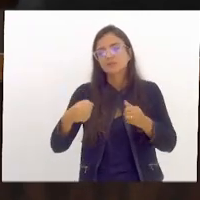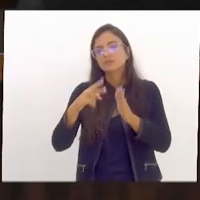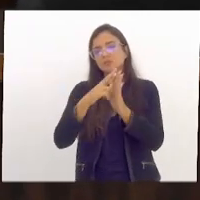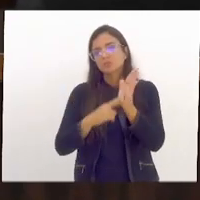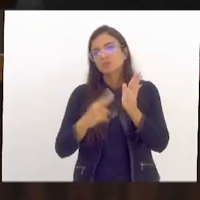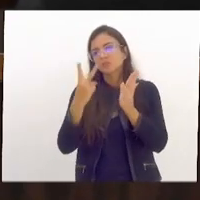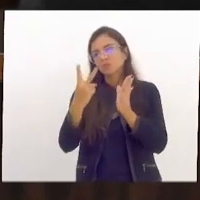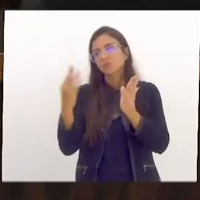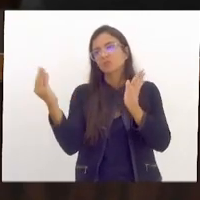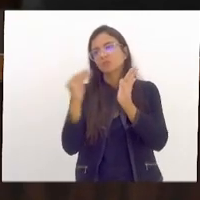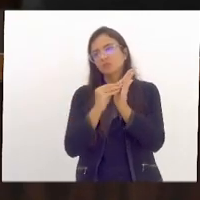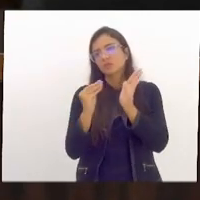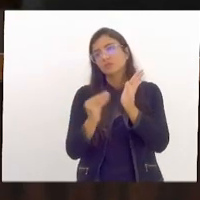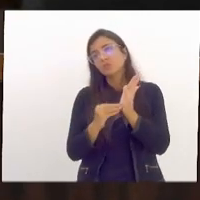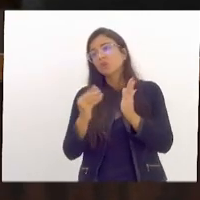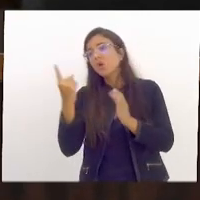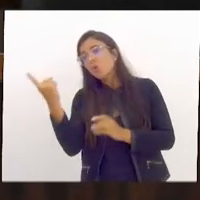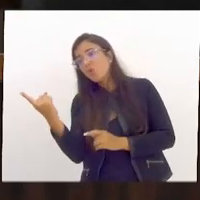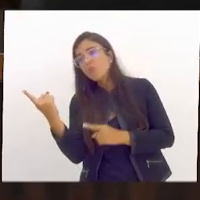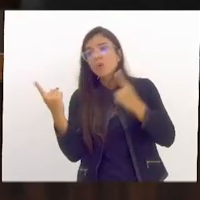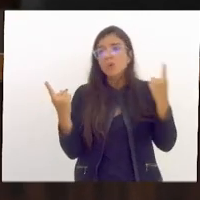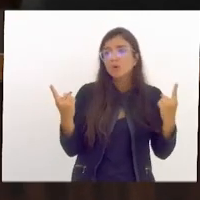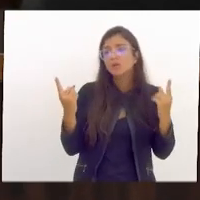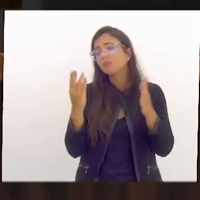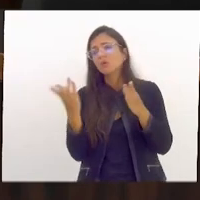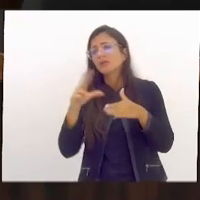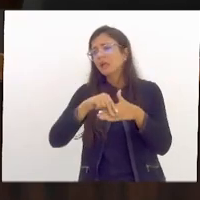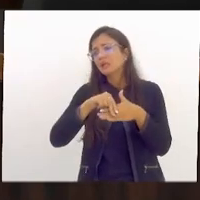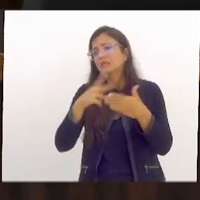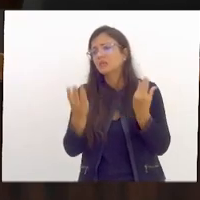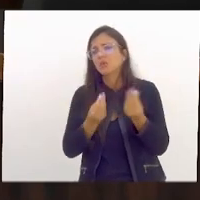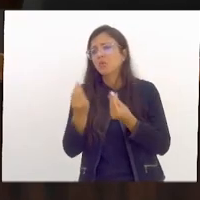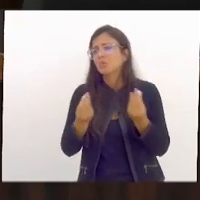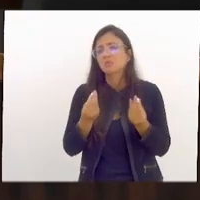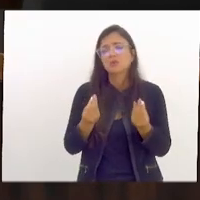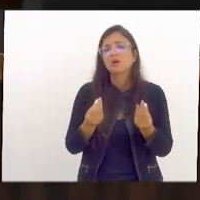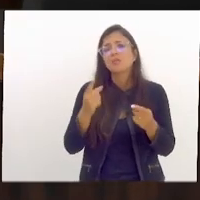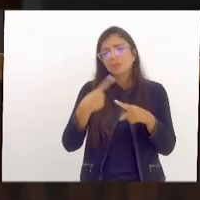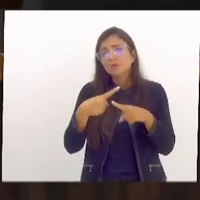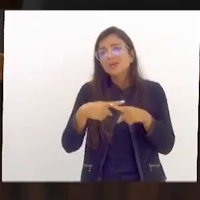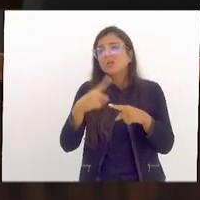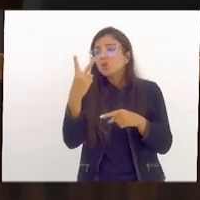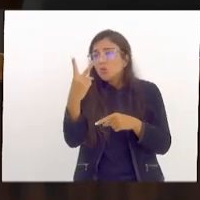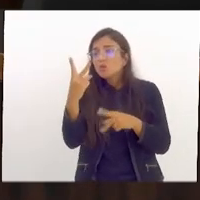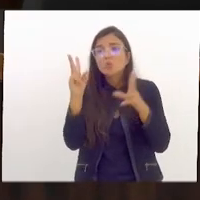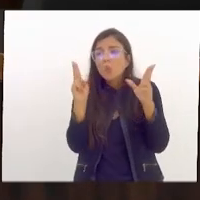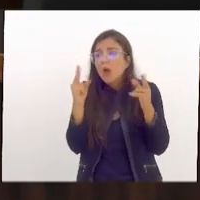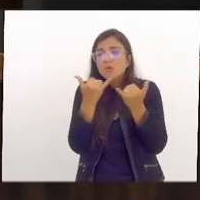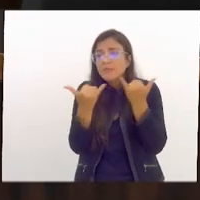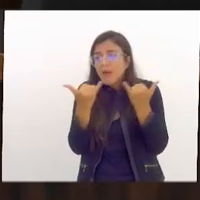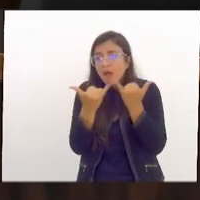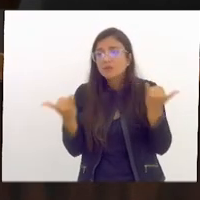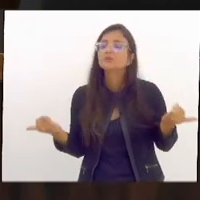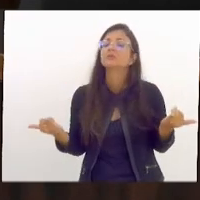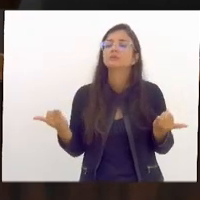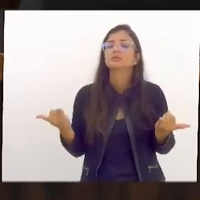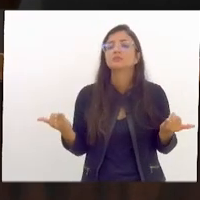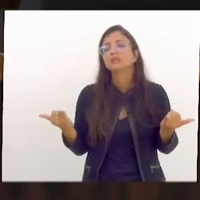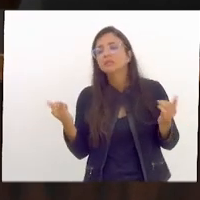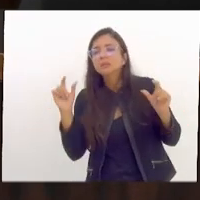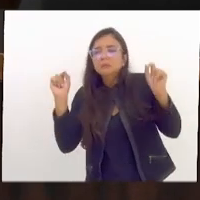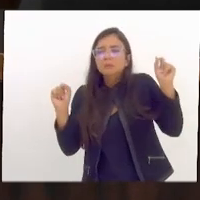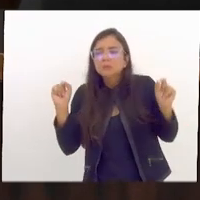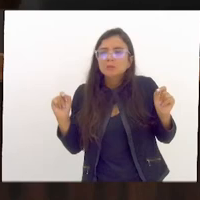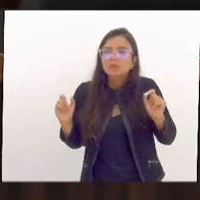pauta, seja uma anexada ou não, porque os dois projetos tratam da mesma matéria, mas em pontos